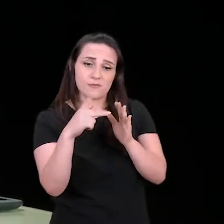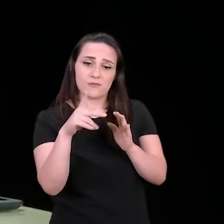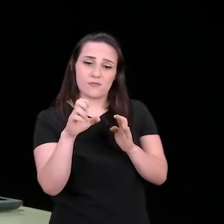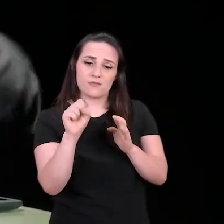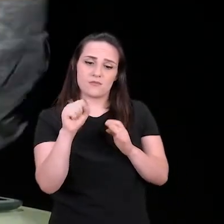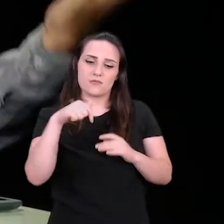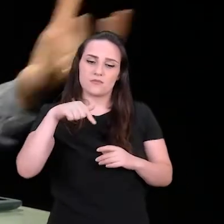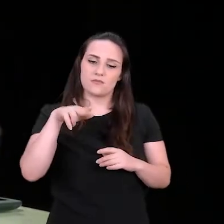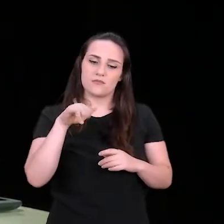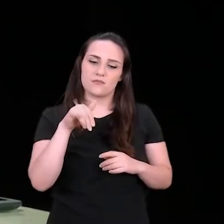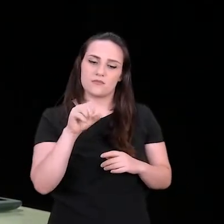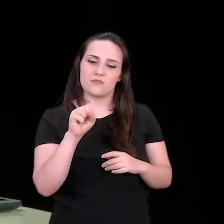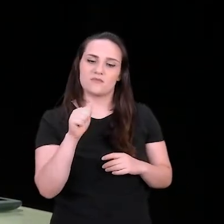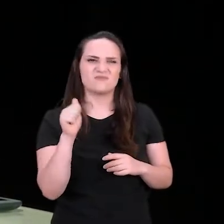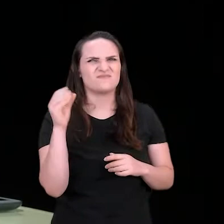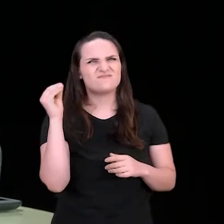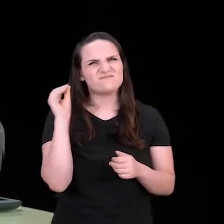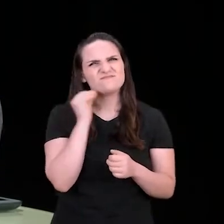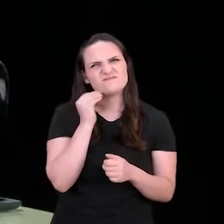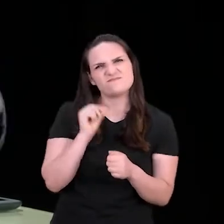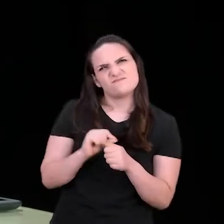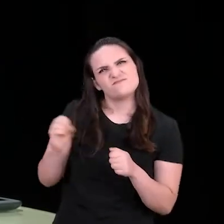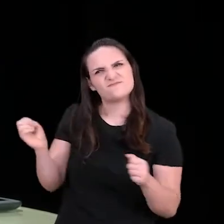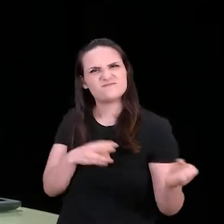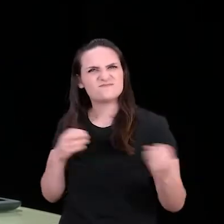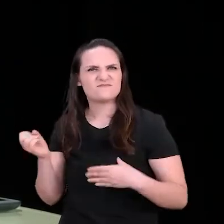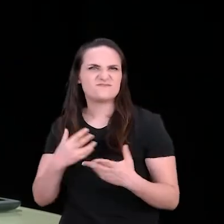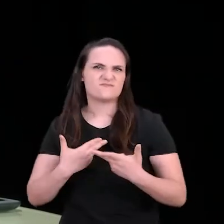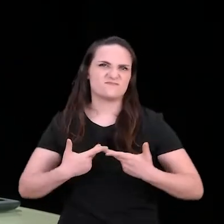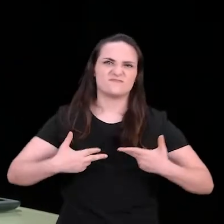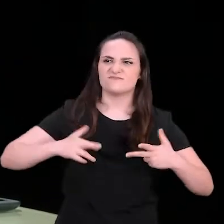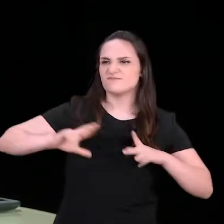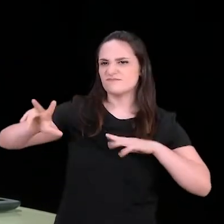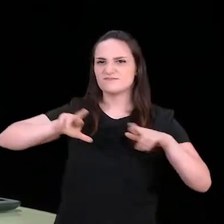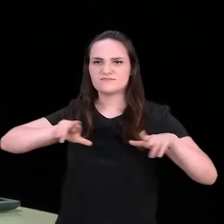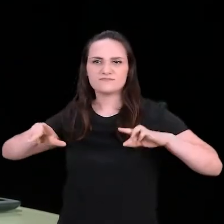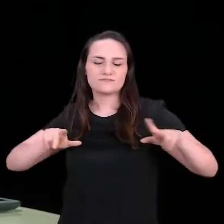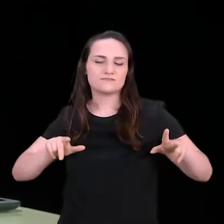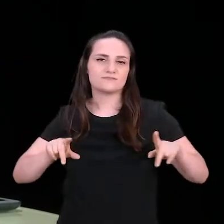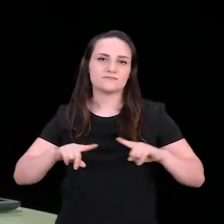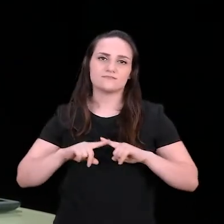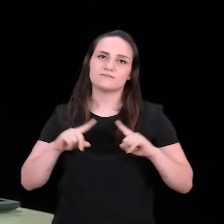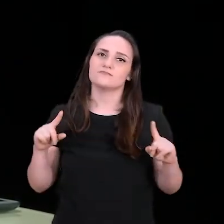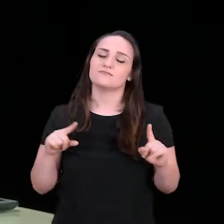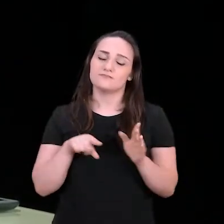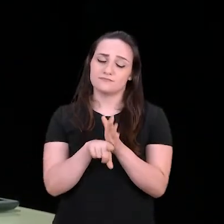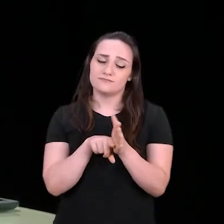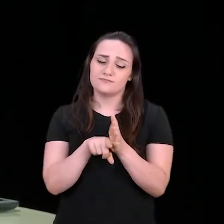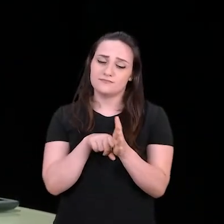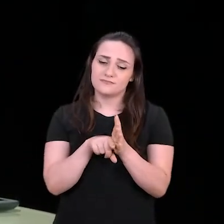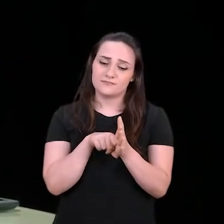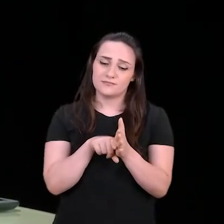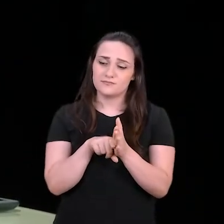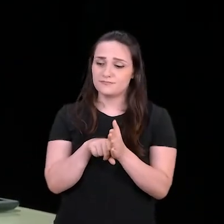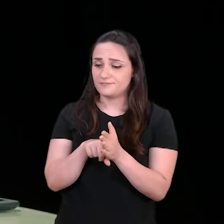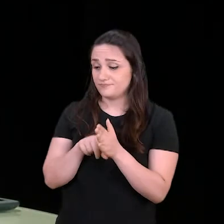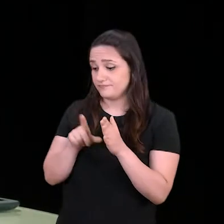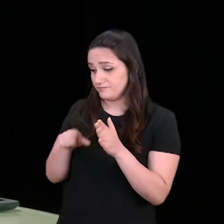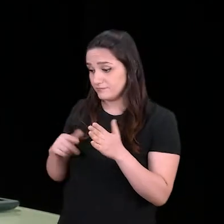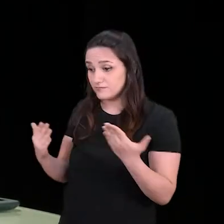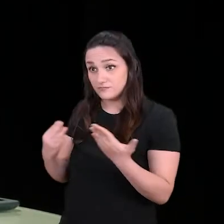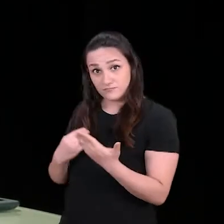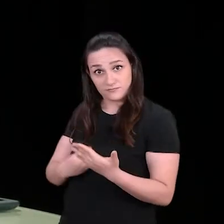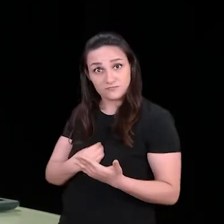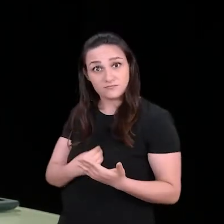tenta trazer outros elementos, a gente tenta, sei lá, ir para alguns lugares, né? E a pesquisa, assim como a